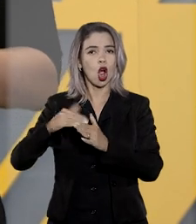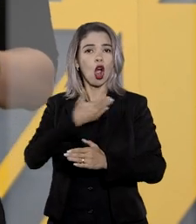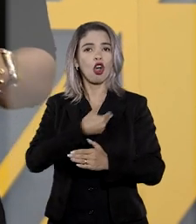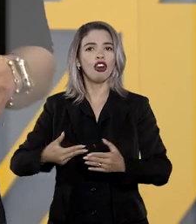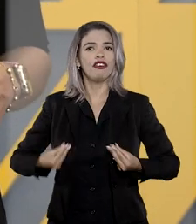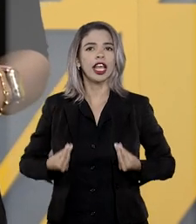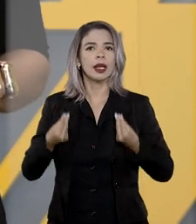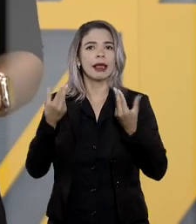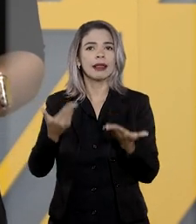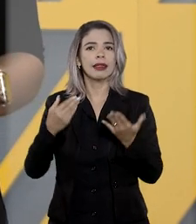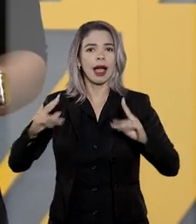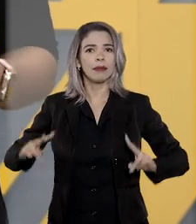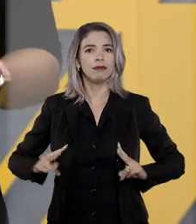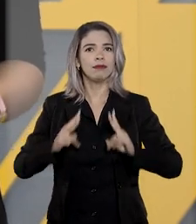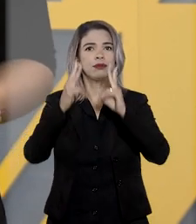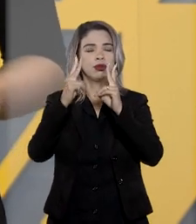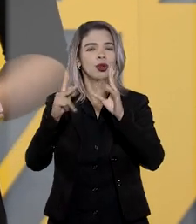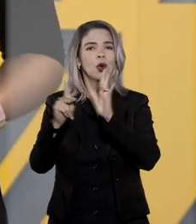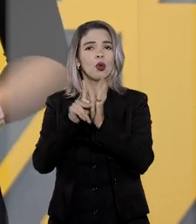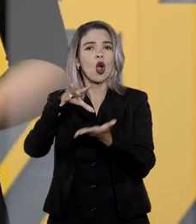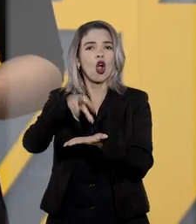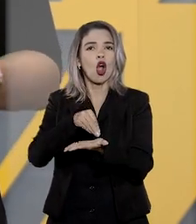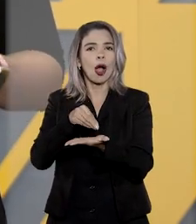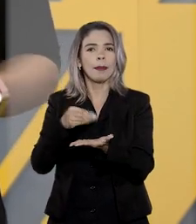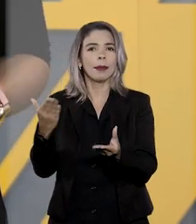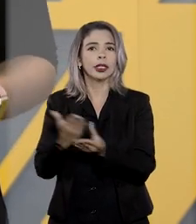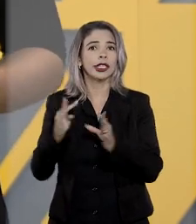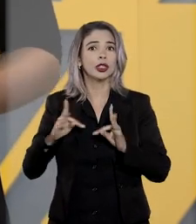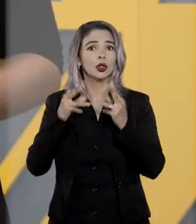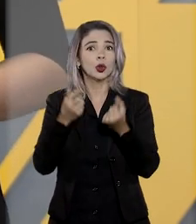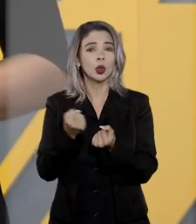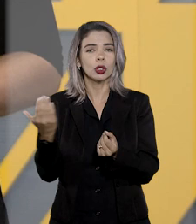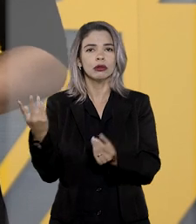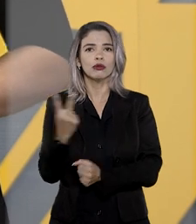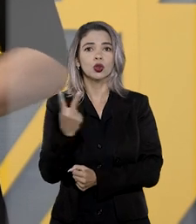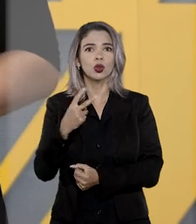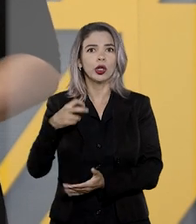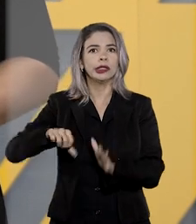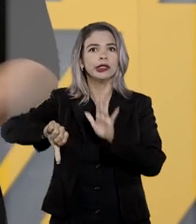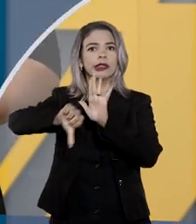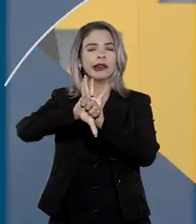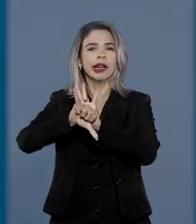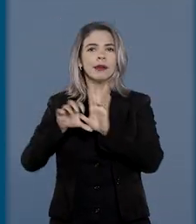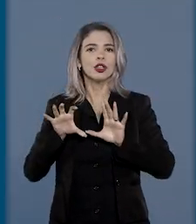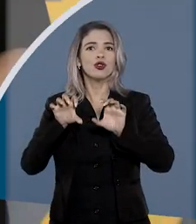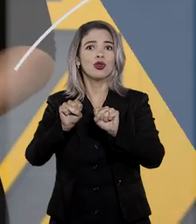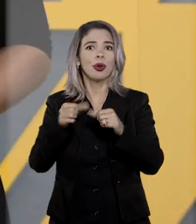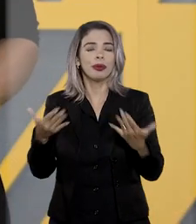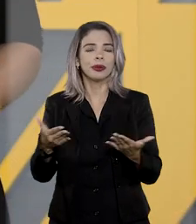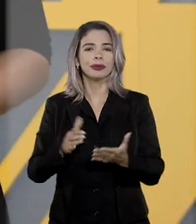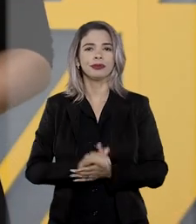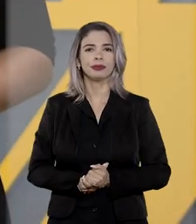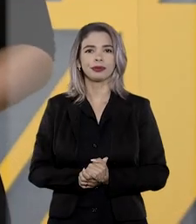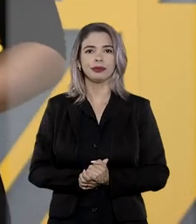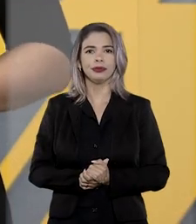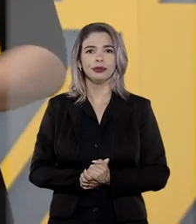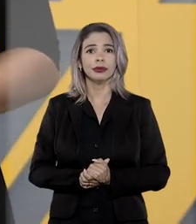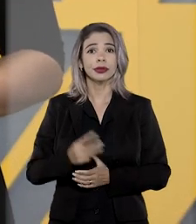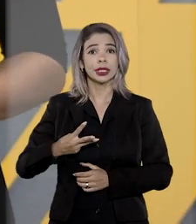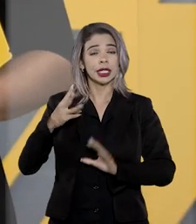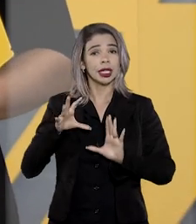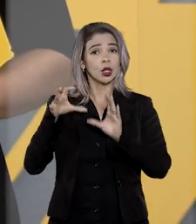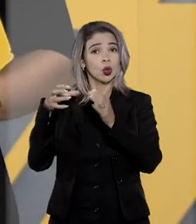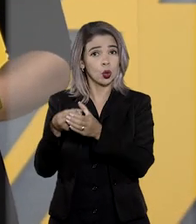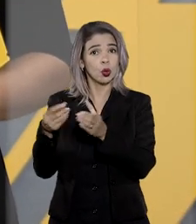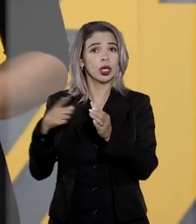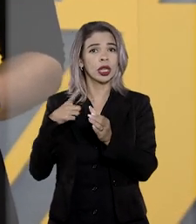cópia integral do processo que levou à condenação dos dois pelo crime de estupro. E a terceira turma condenou